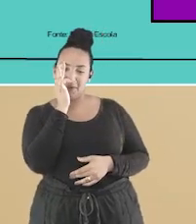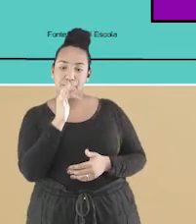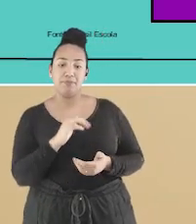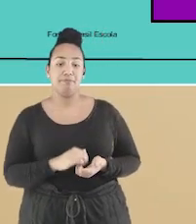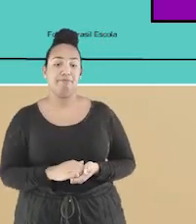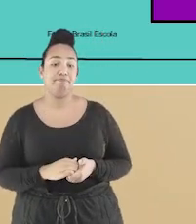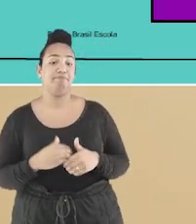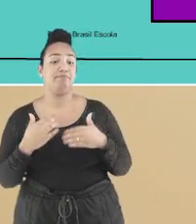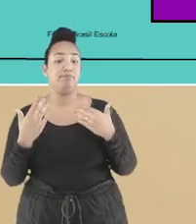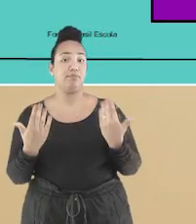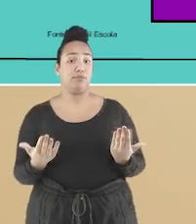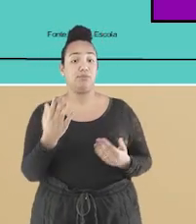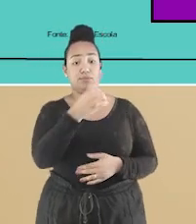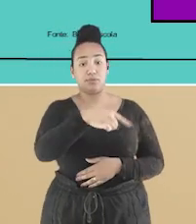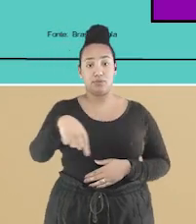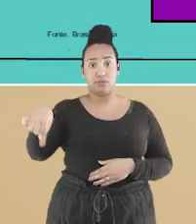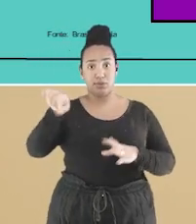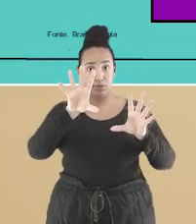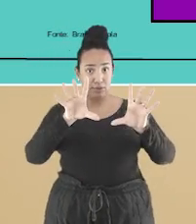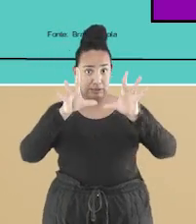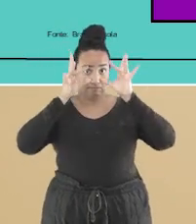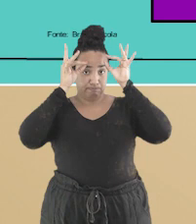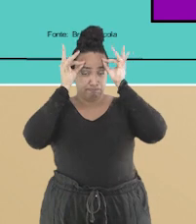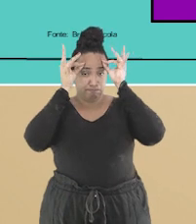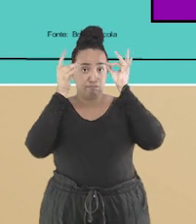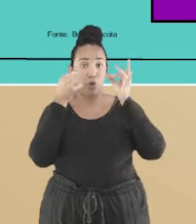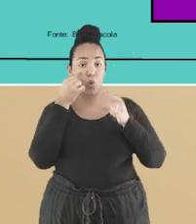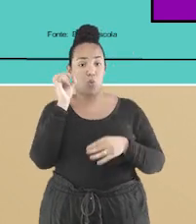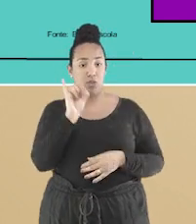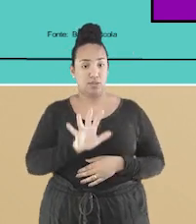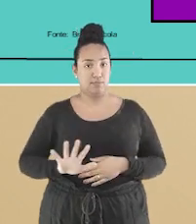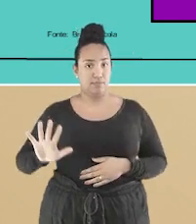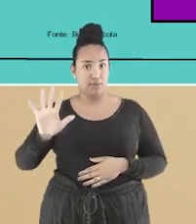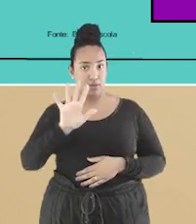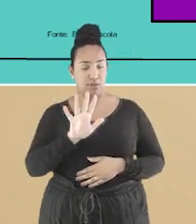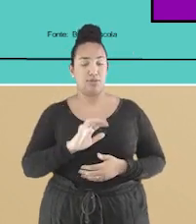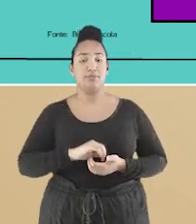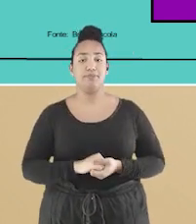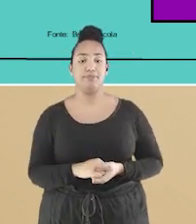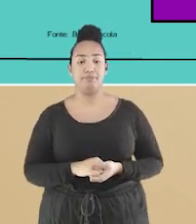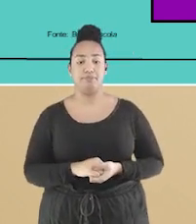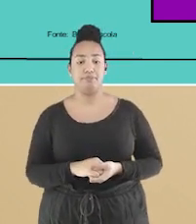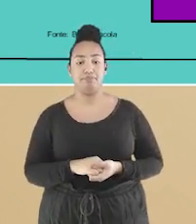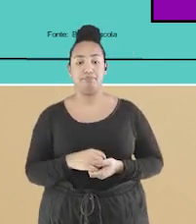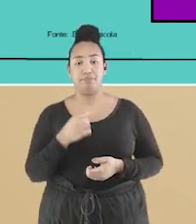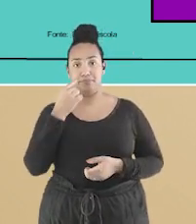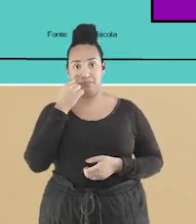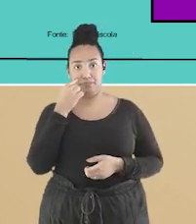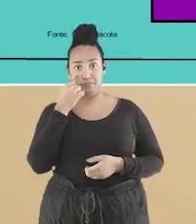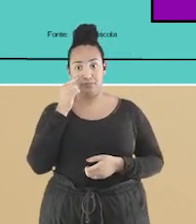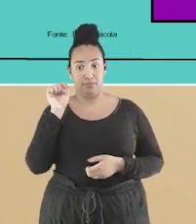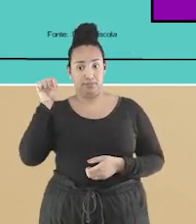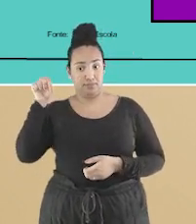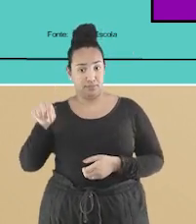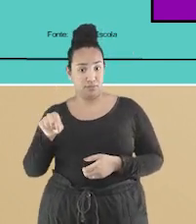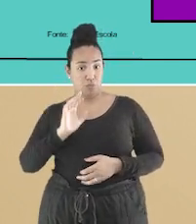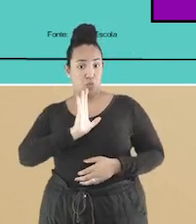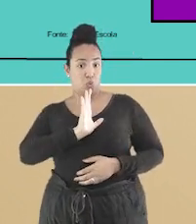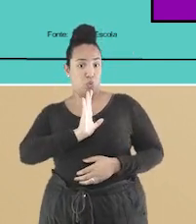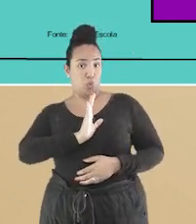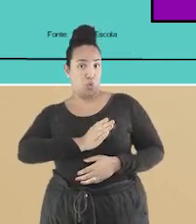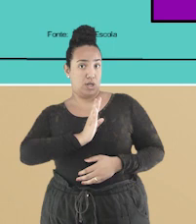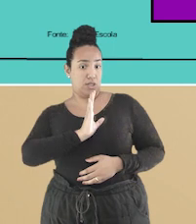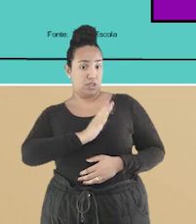vocês memorizarem direitinho, vejam essa imagem. Do lado esquerdo, temos a imagem de um coração